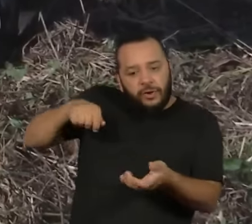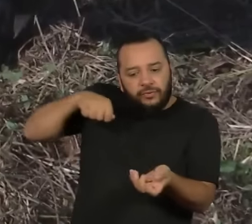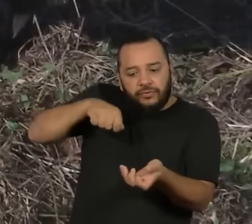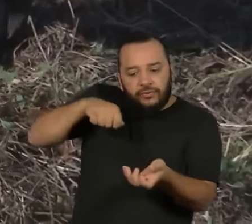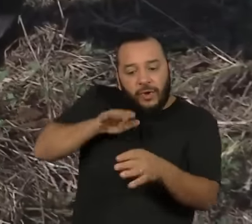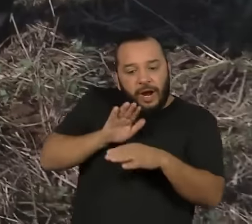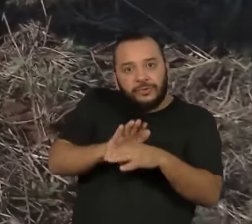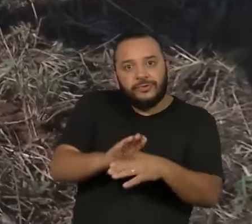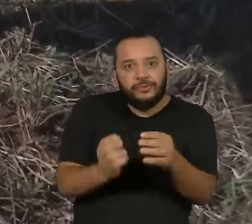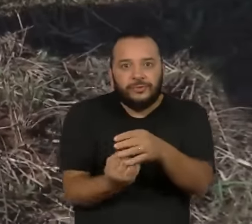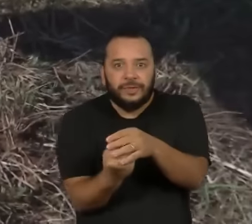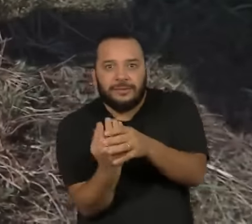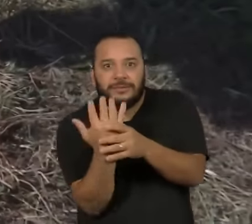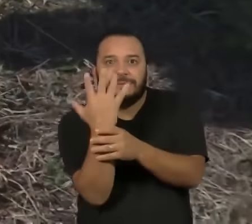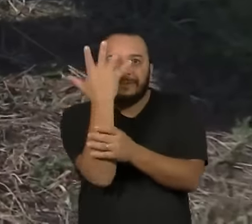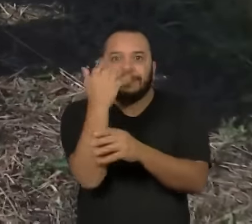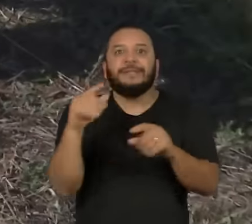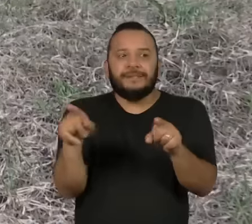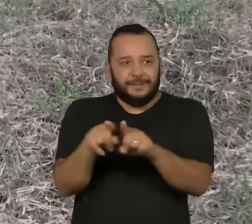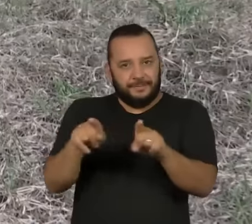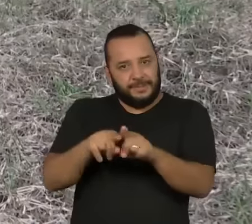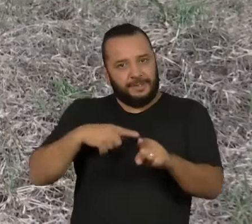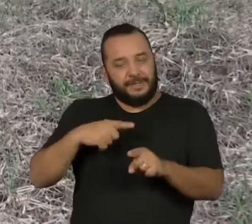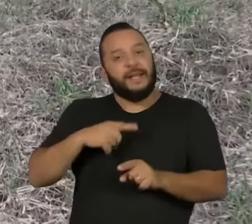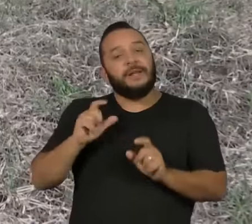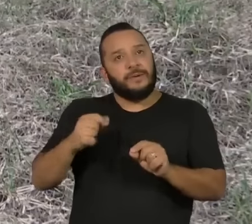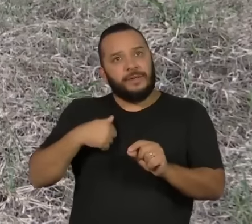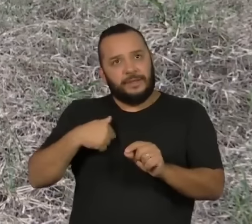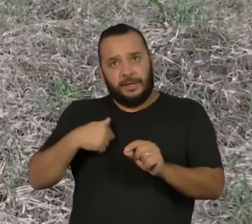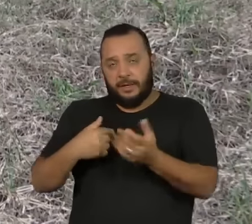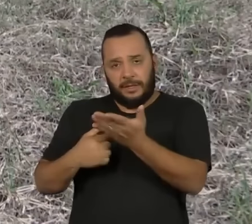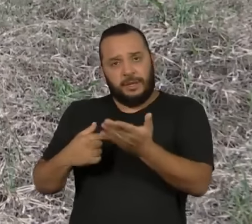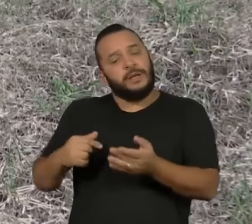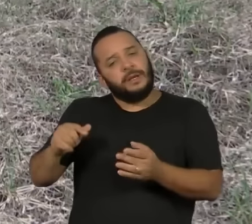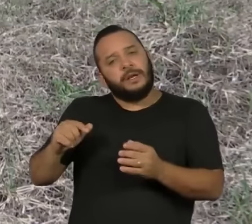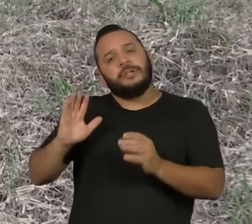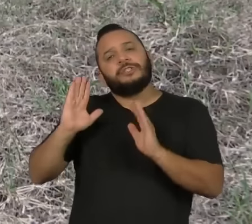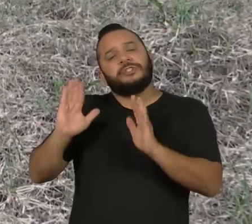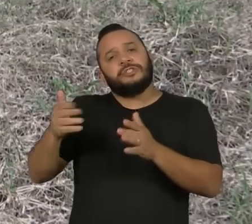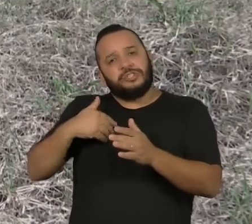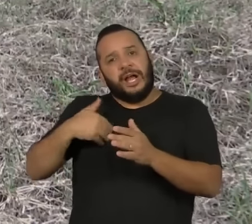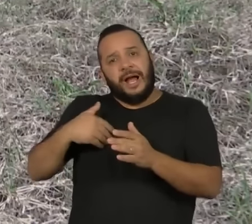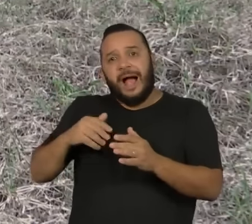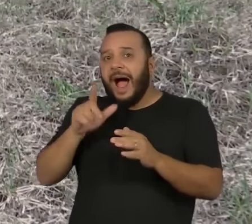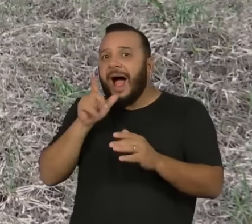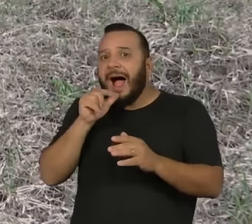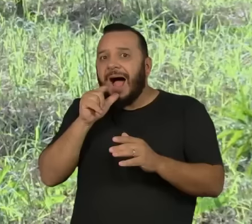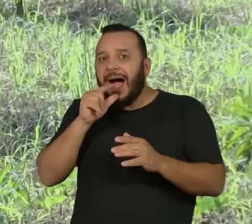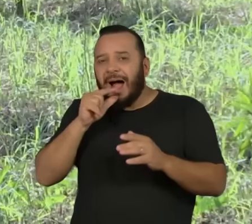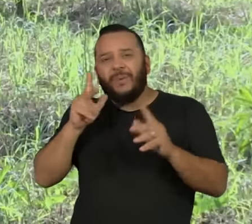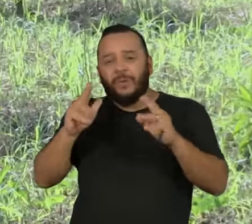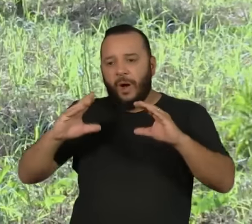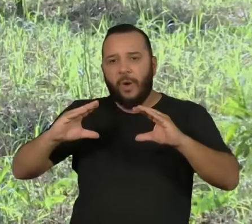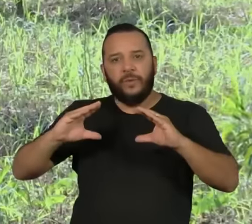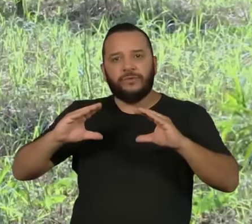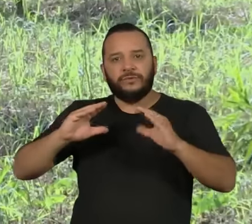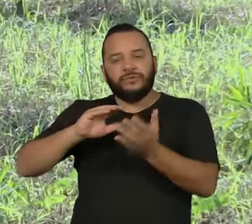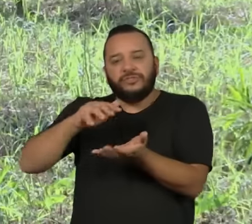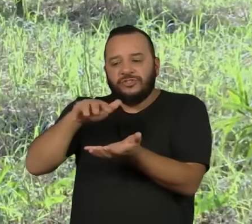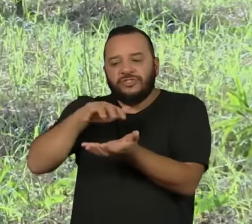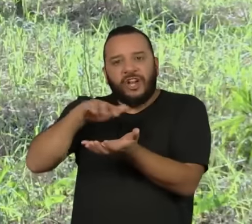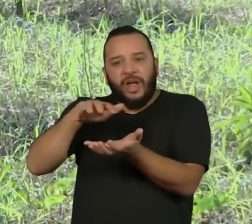Outra maneira de promover a restauração é por meio do enriquecimento da Mata Atlântica. Nós já temos os